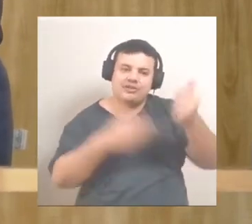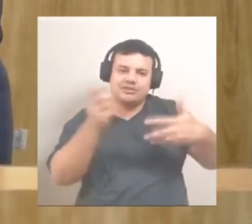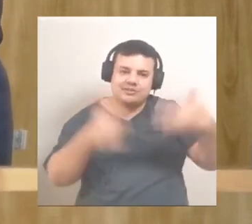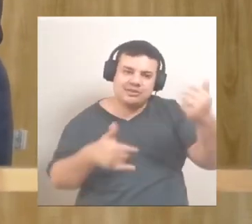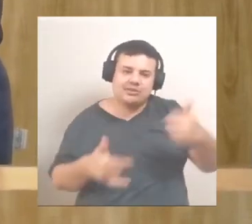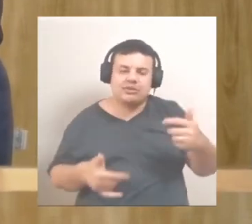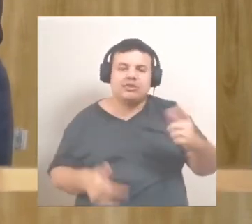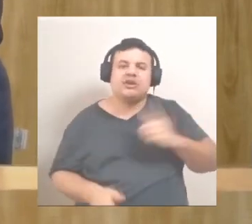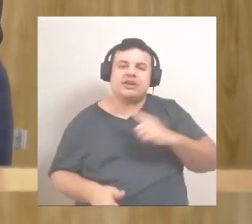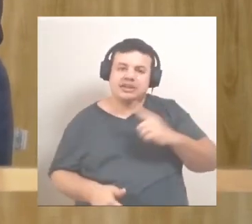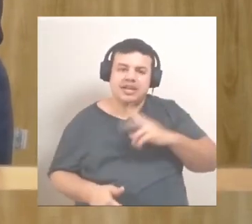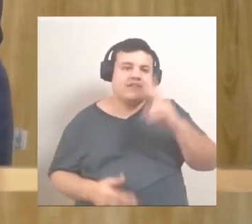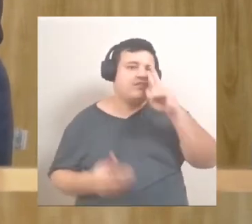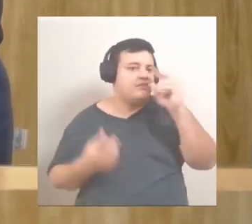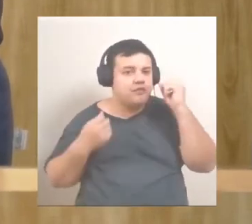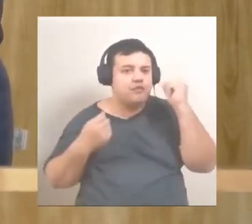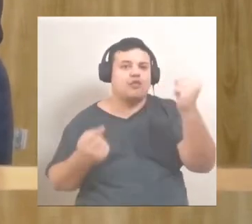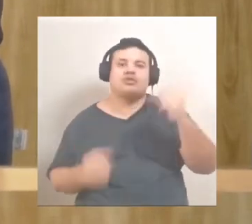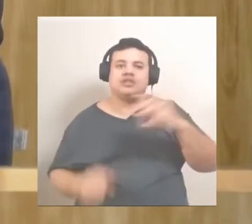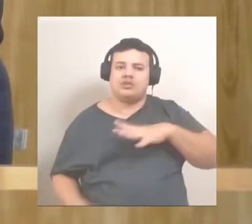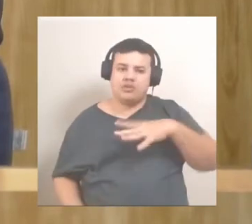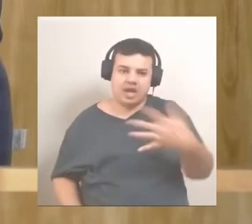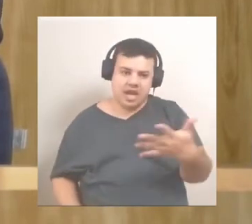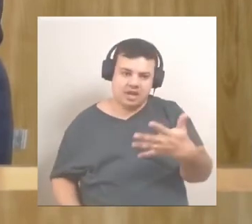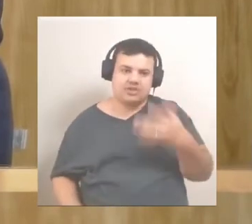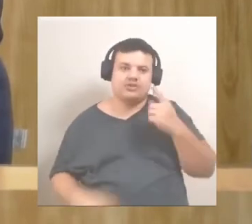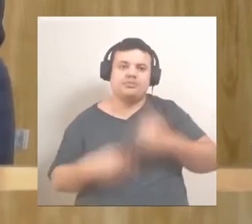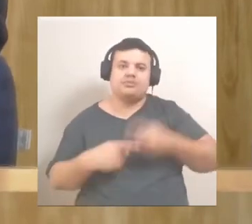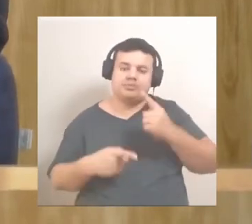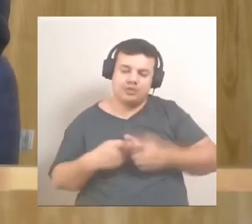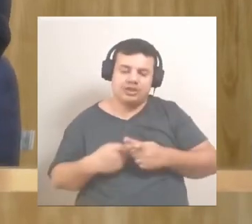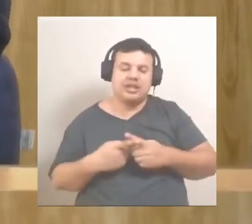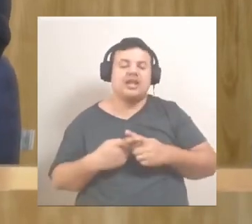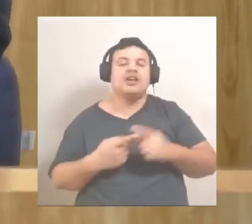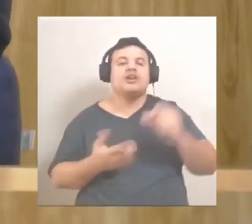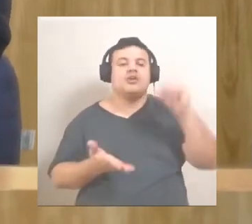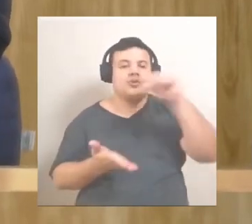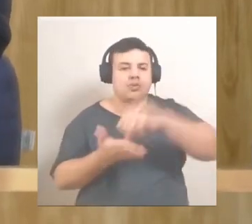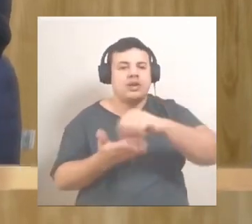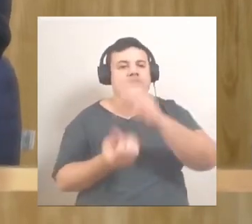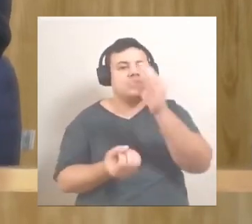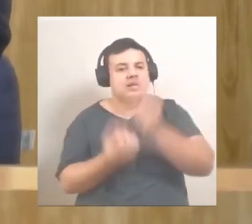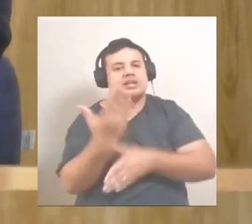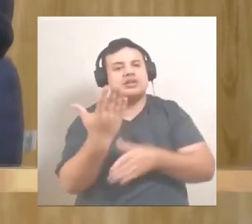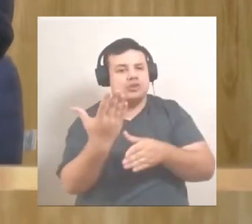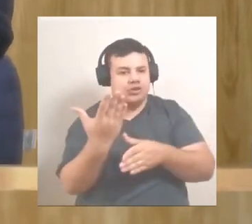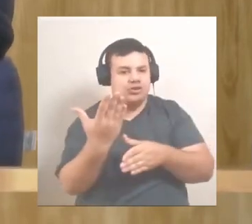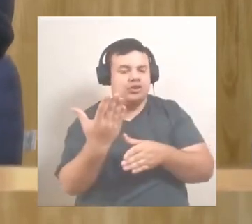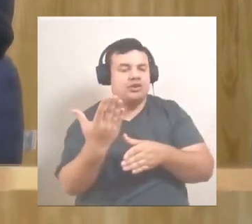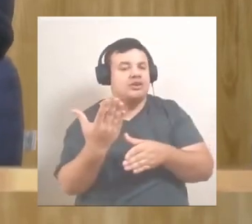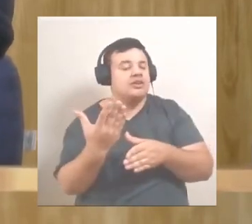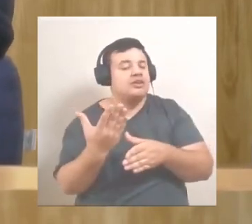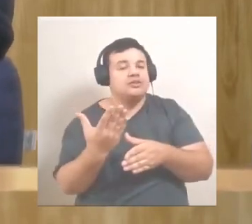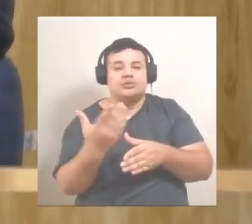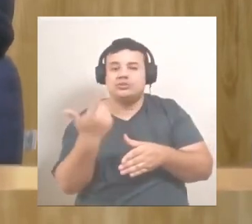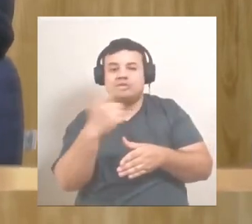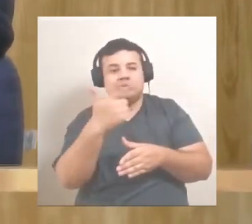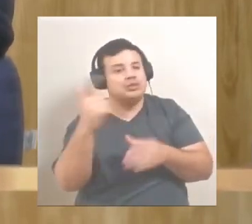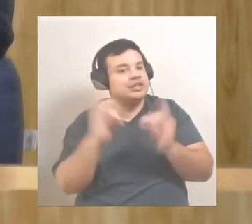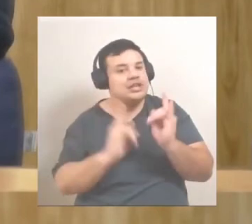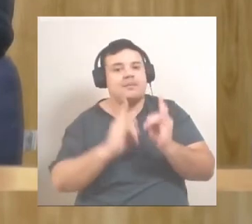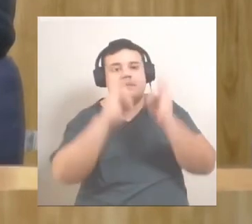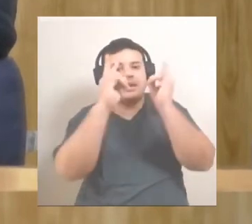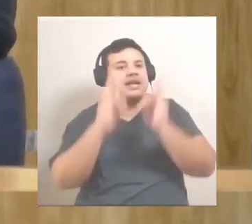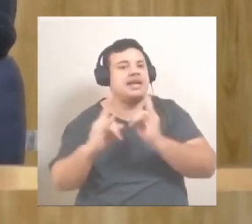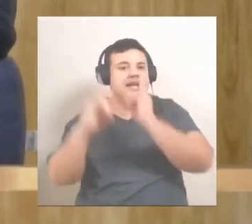tiveram força e coragem, porque quando eles se instalaram no bairro do Limão, nem aquele monte de prédio, nem